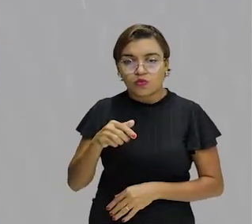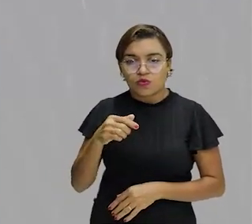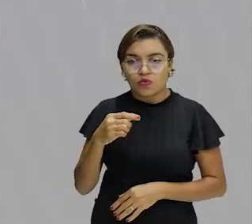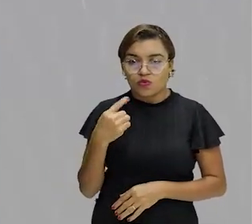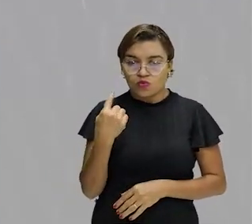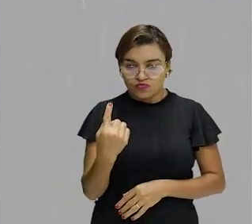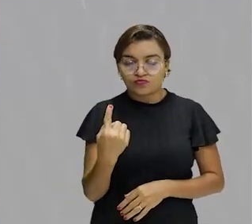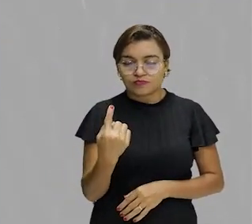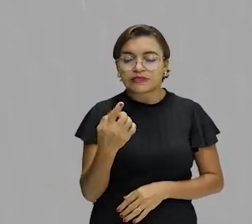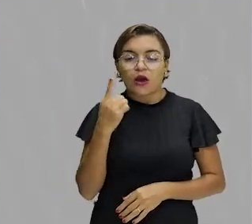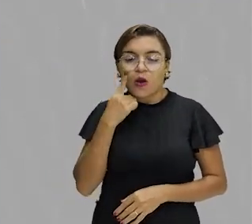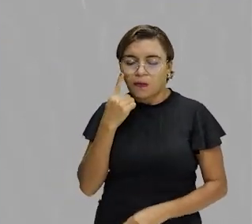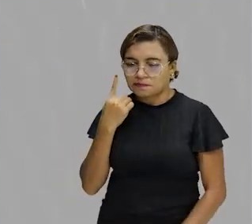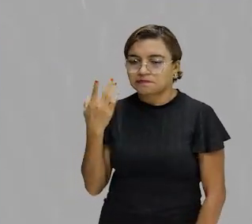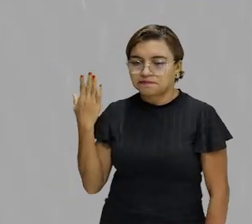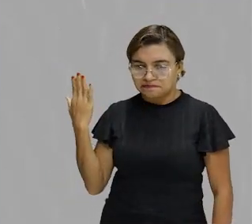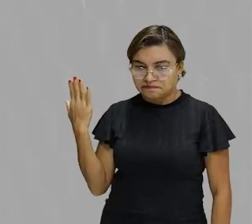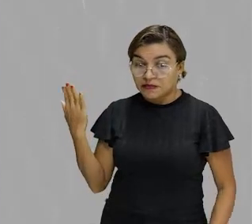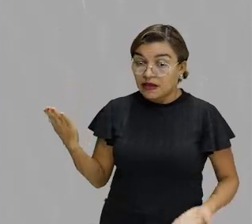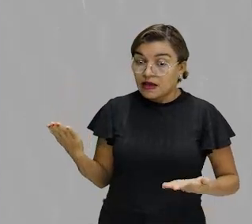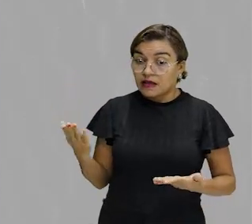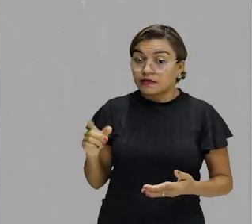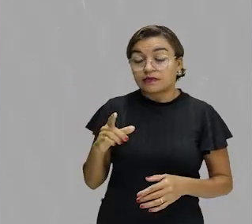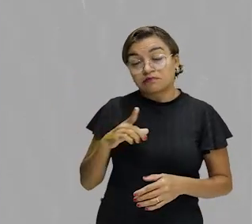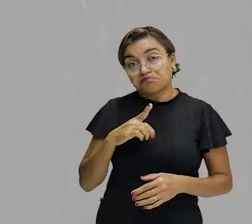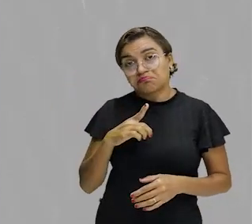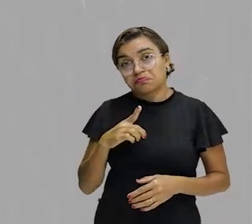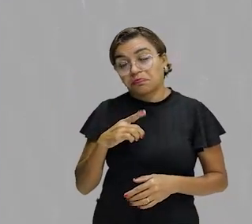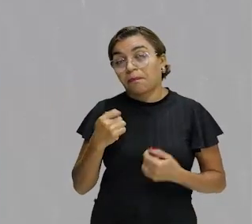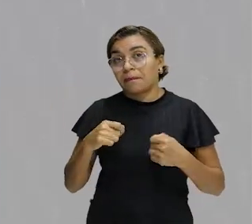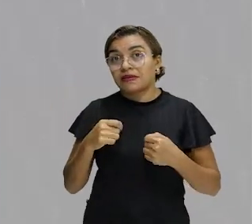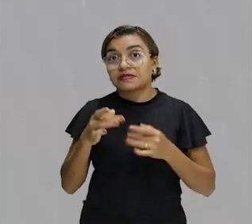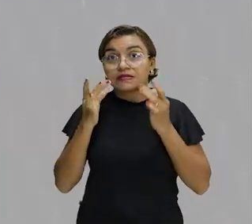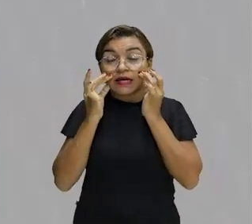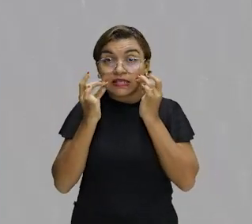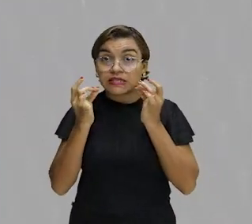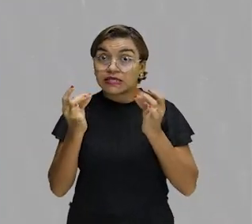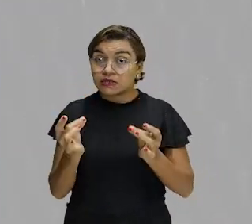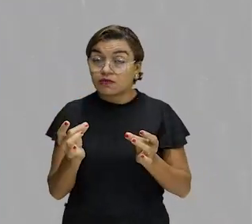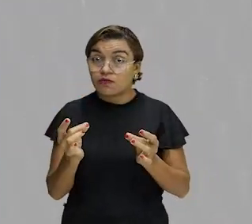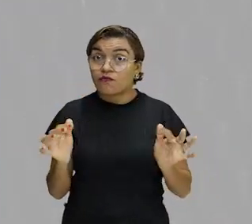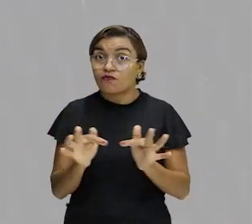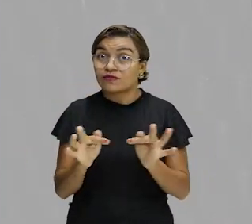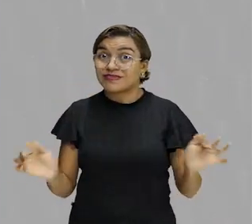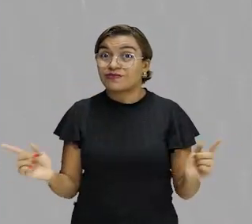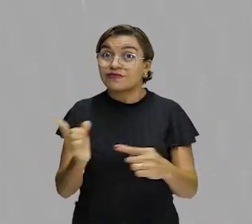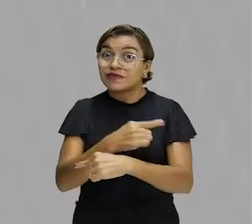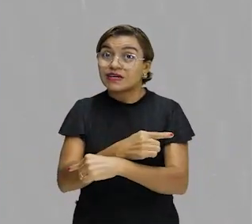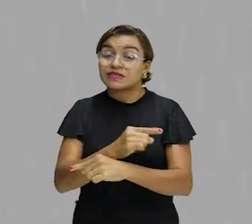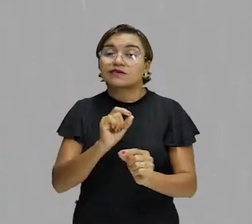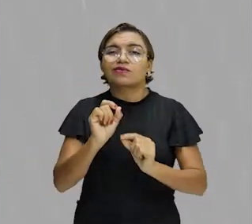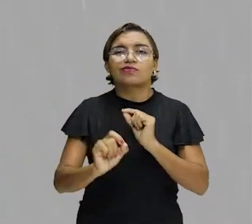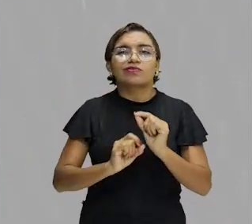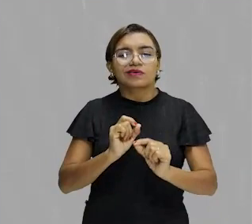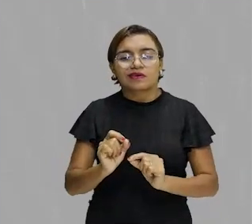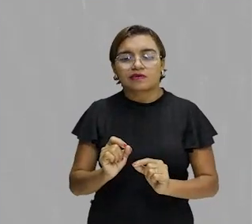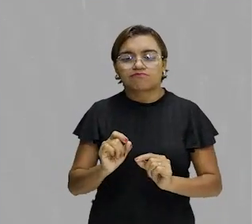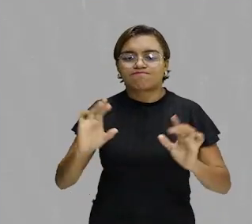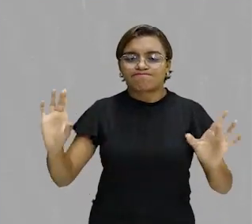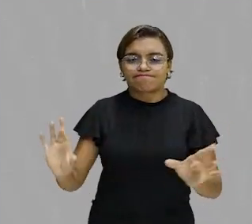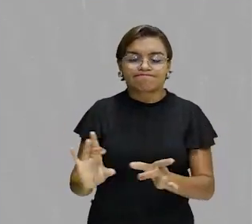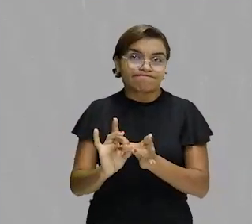geral. Lembra que lá nos diagramas anteriores eu tinha o conjunto de partida e o conjunto de chegada e estava a coisa separada. Aqui está tudo